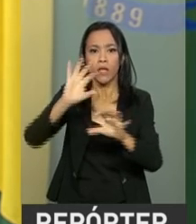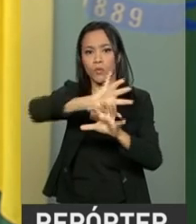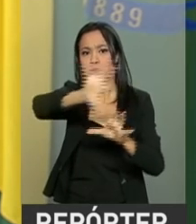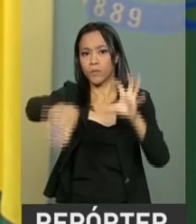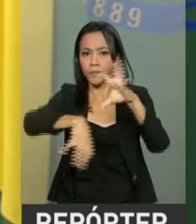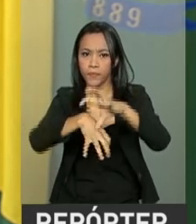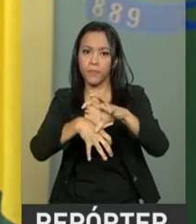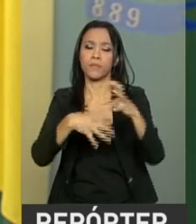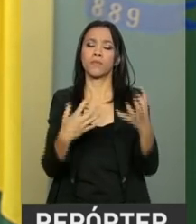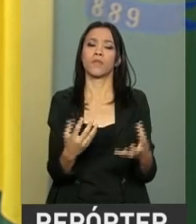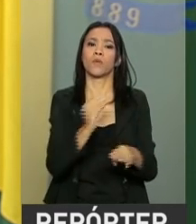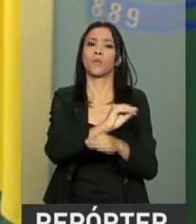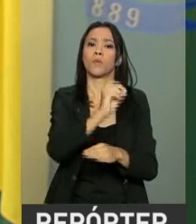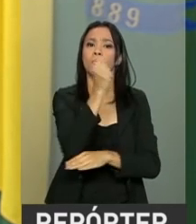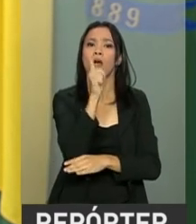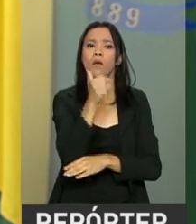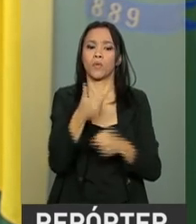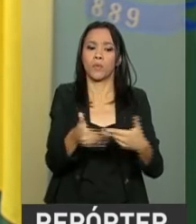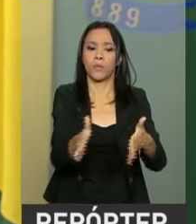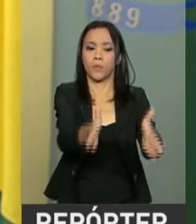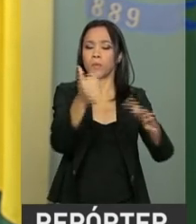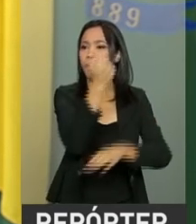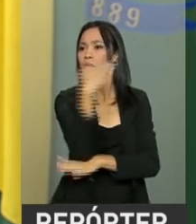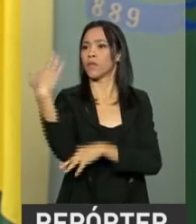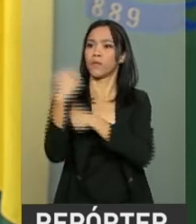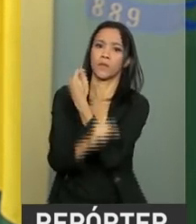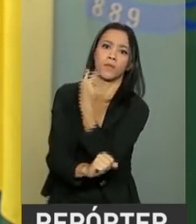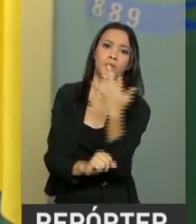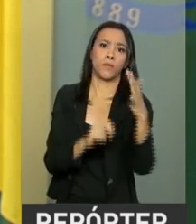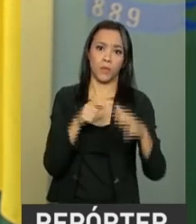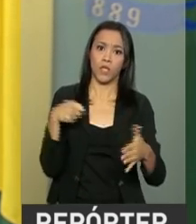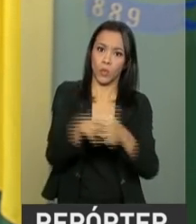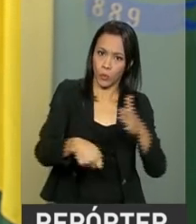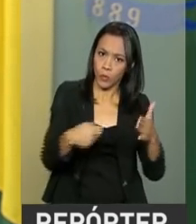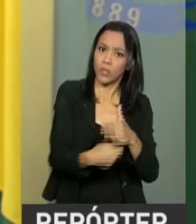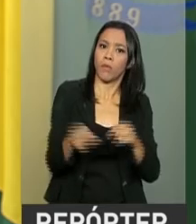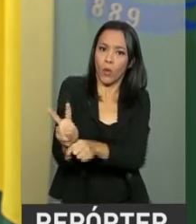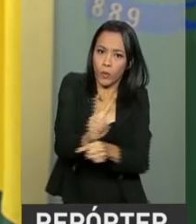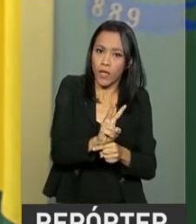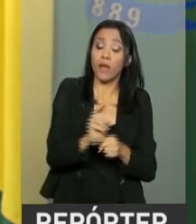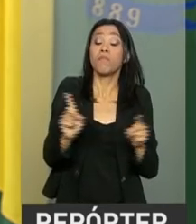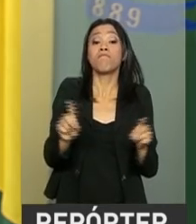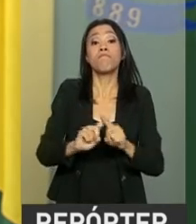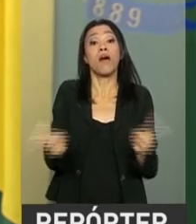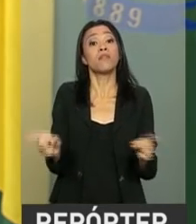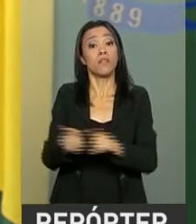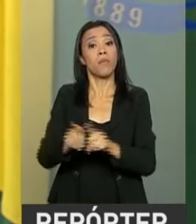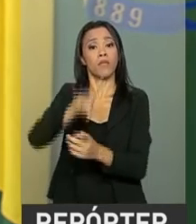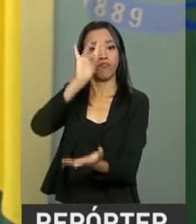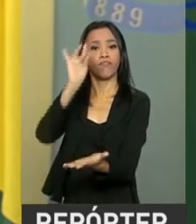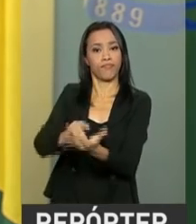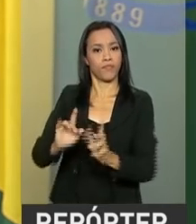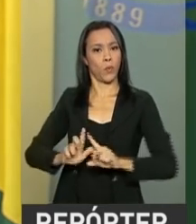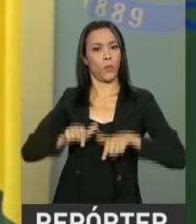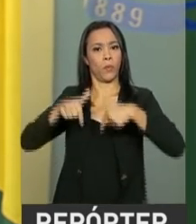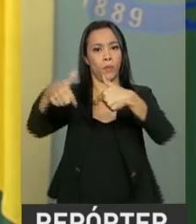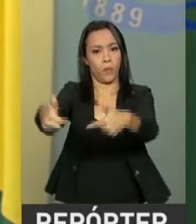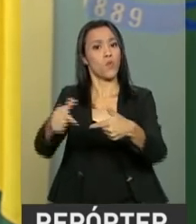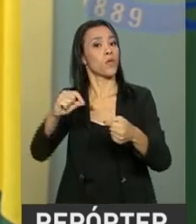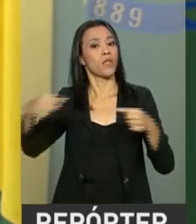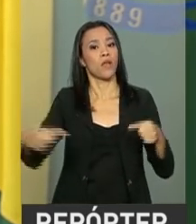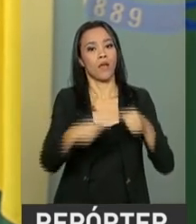a preservação, a conservação e a luta pelo meio ambiente, como também executa aquilo que